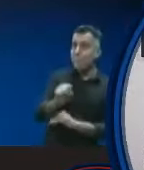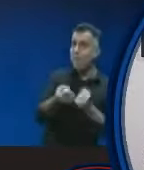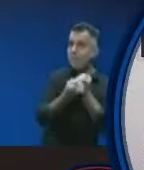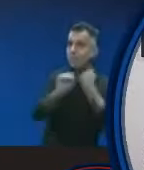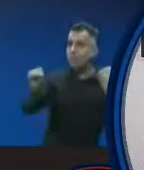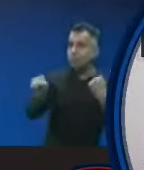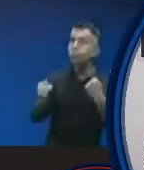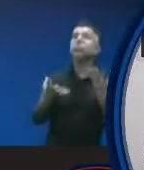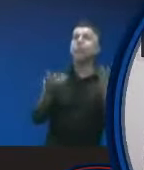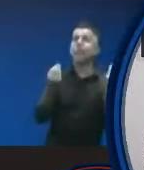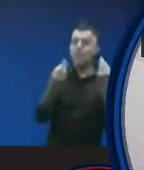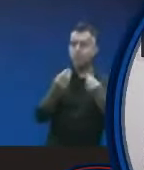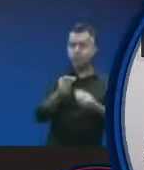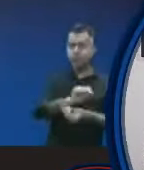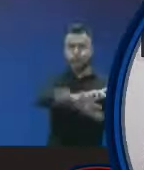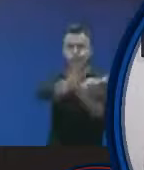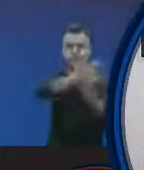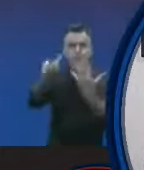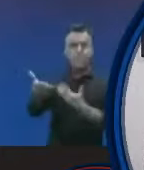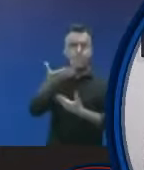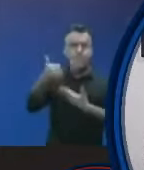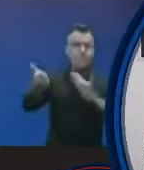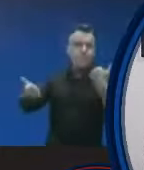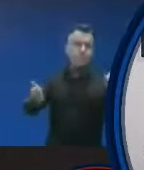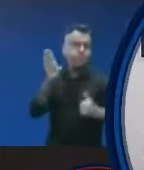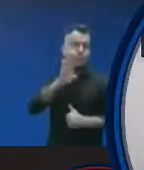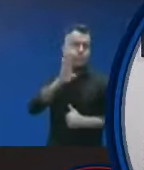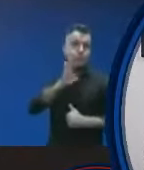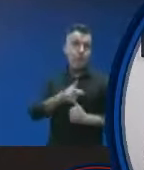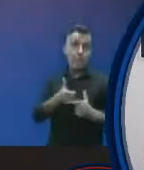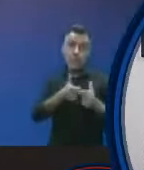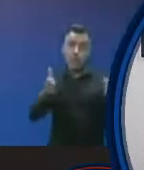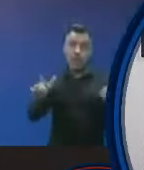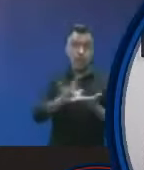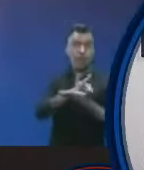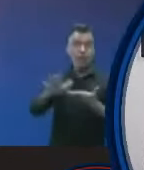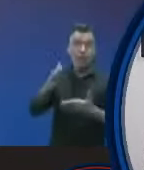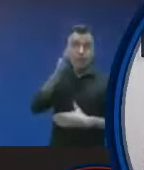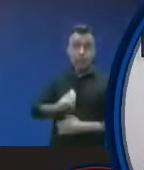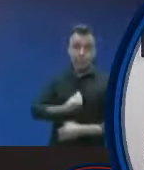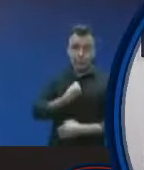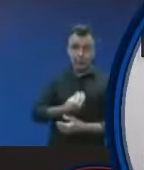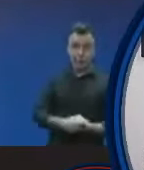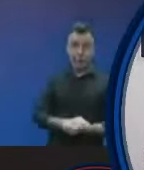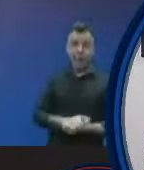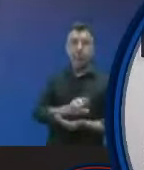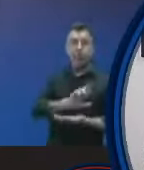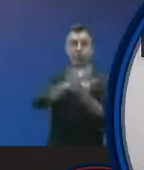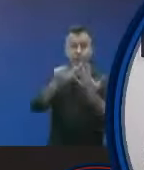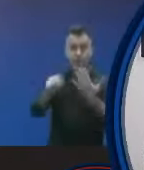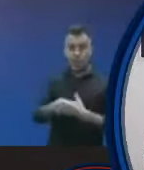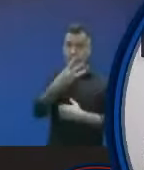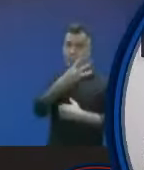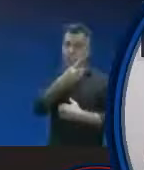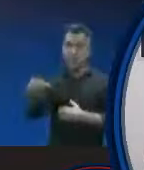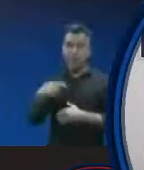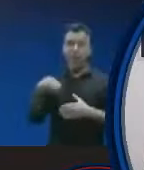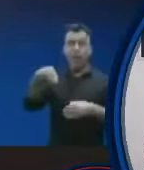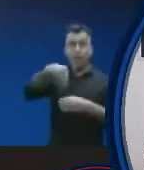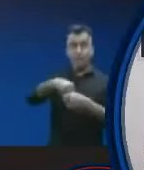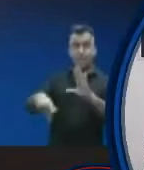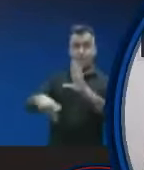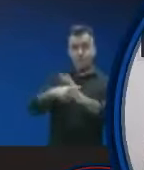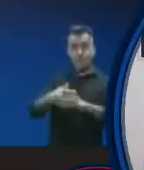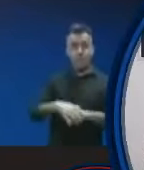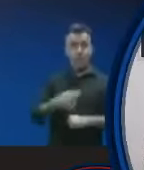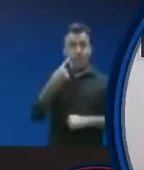quadrados, recheados com tudo que há de melhor, mais bacana em Fidgeton. E ainda vai oferecer o sortimento do 3P in loco.